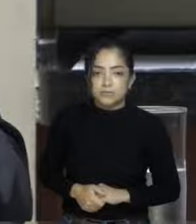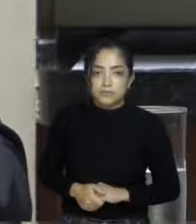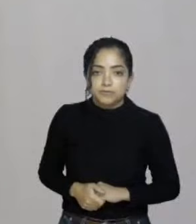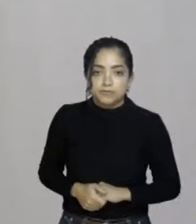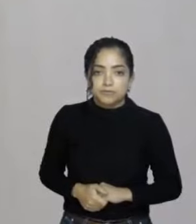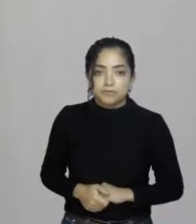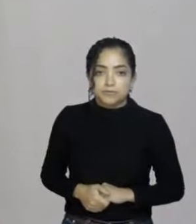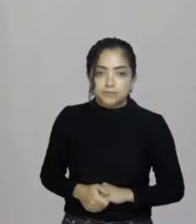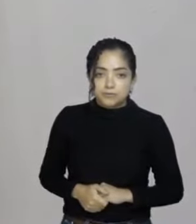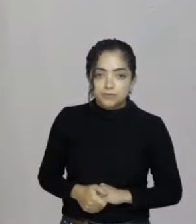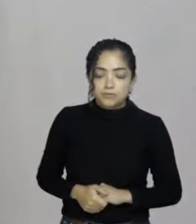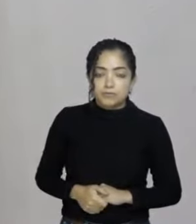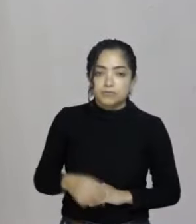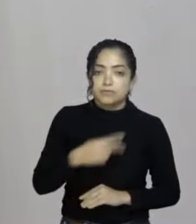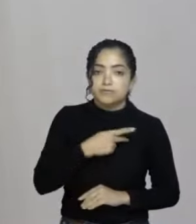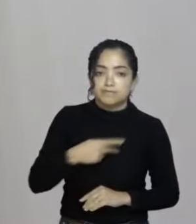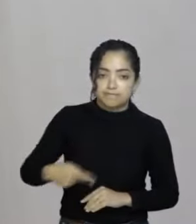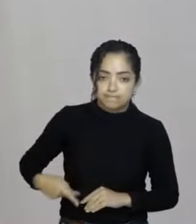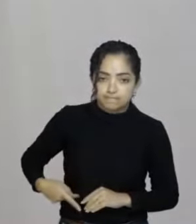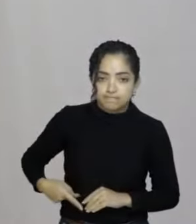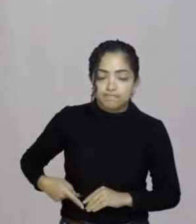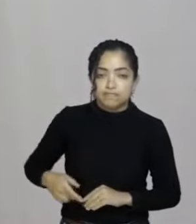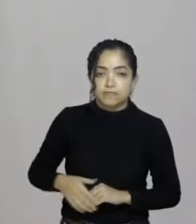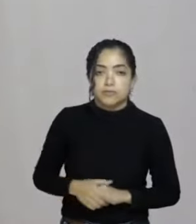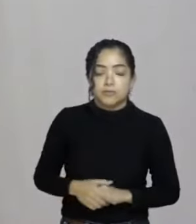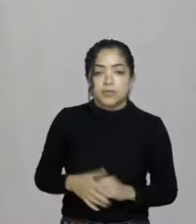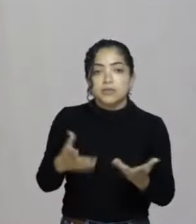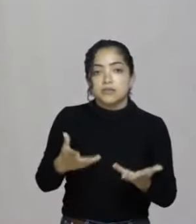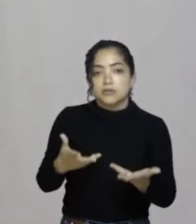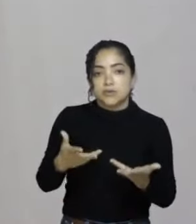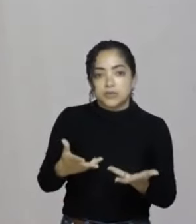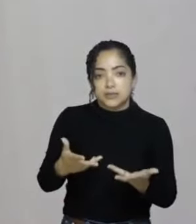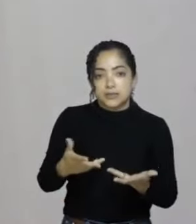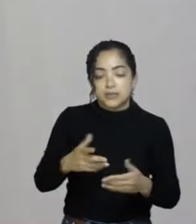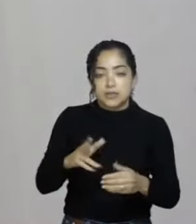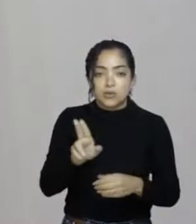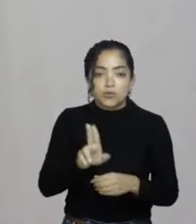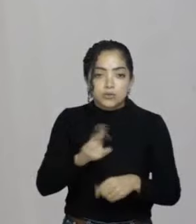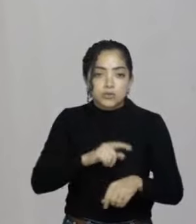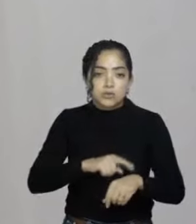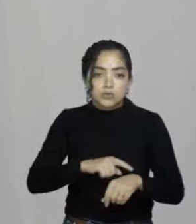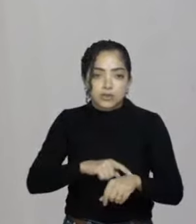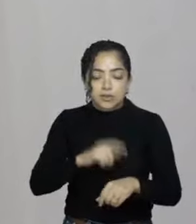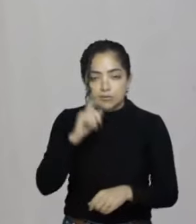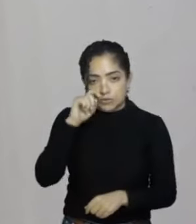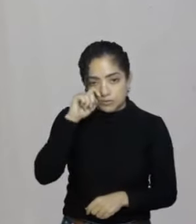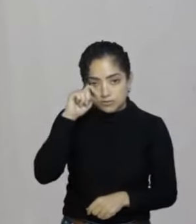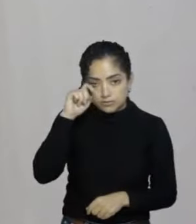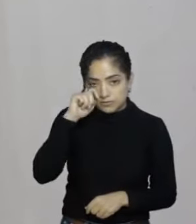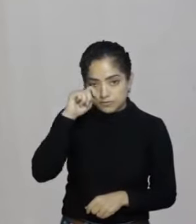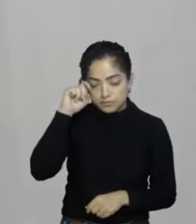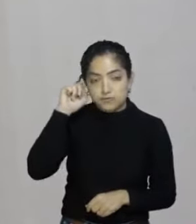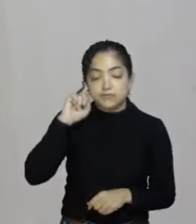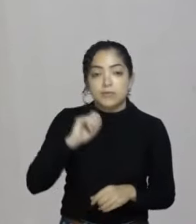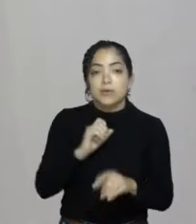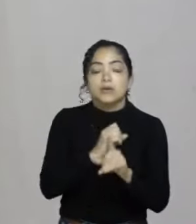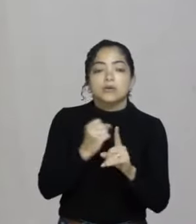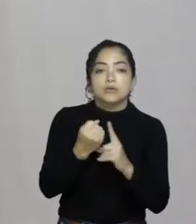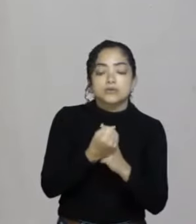senhor presidente senhores deputados eu só queria utilizar o tempo para conversar com a sociedade